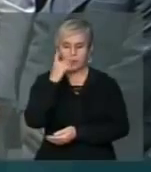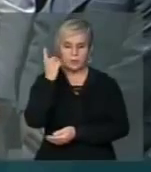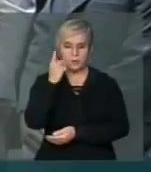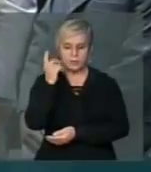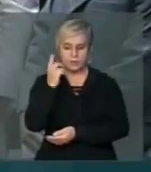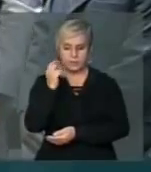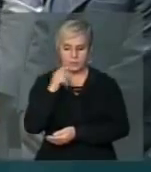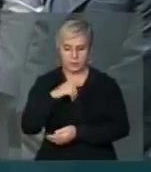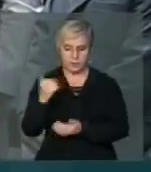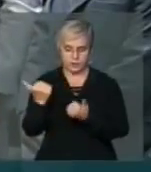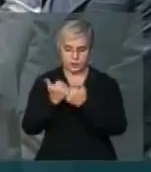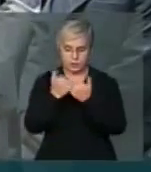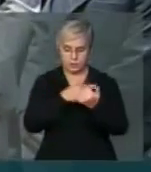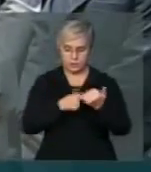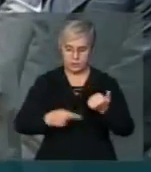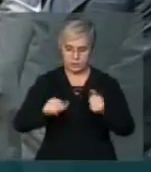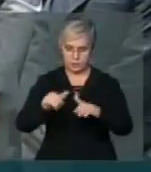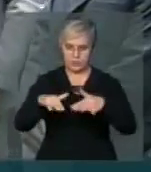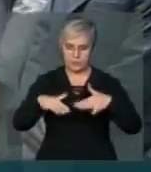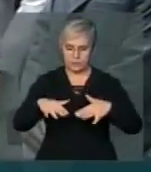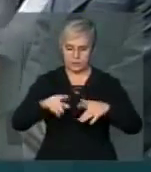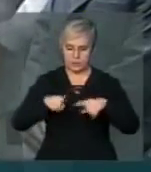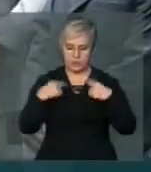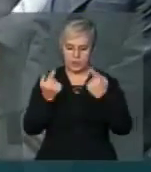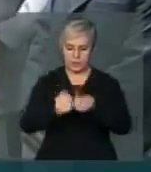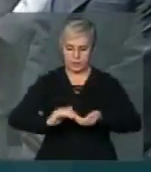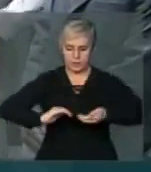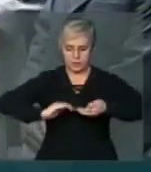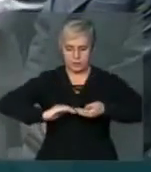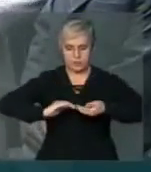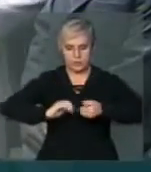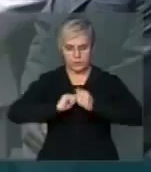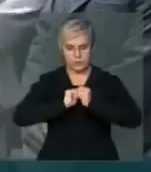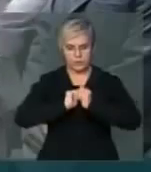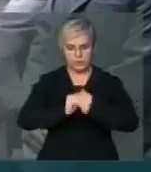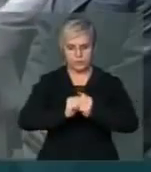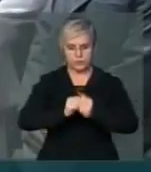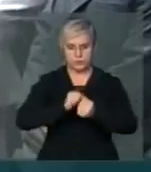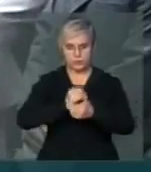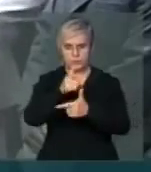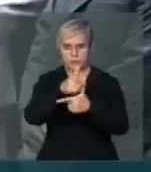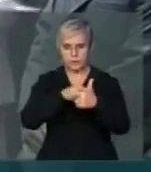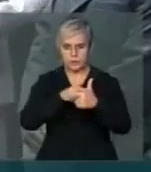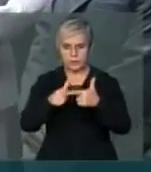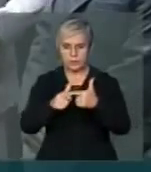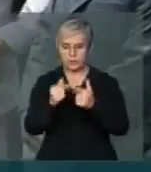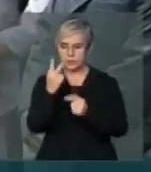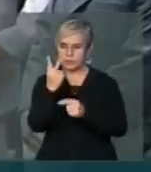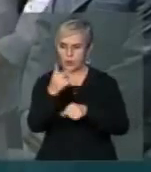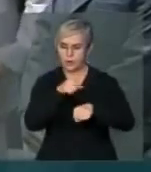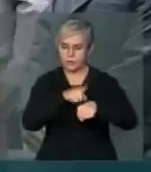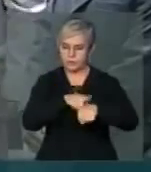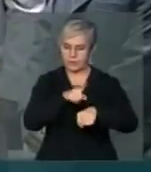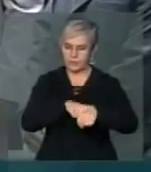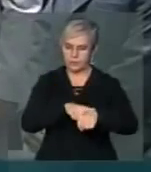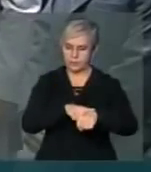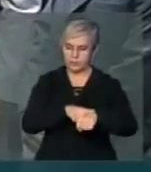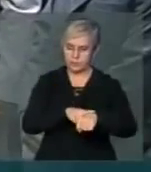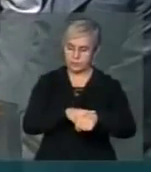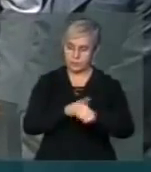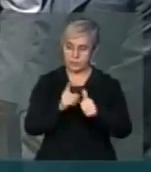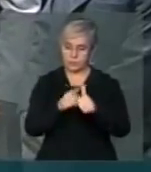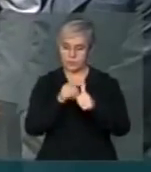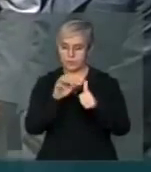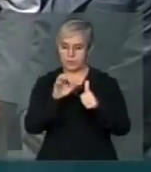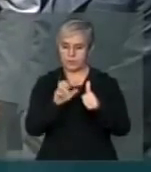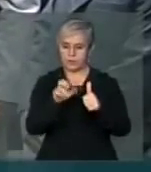presidiu a mesa, as sessões conjuntas do Congresso Nacional são divididas a rigor em 2 períodos, o